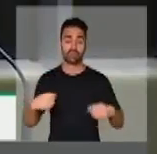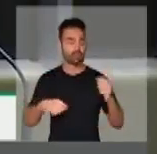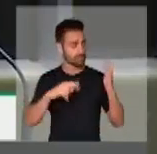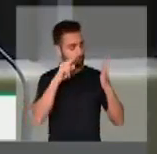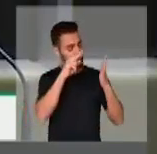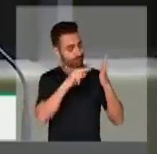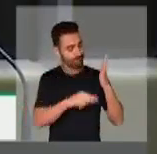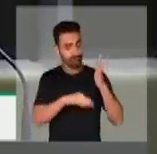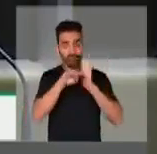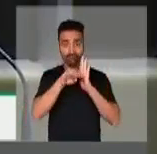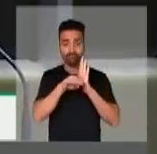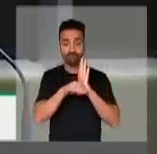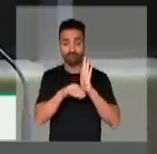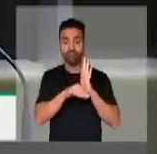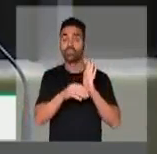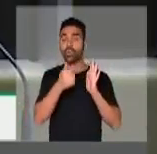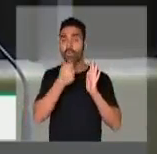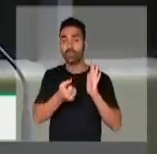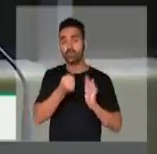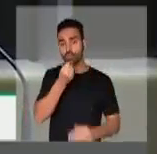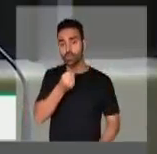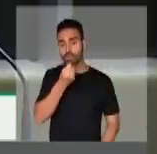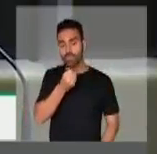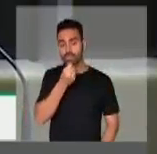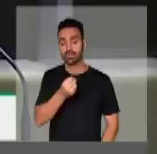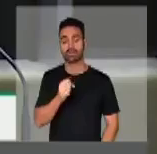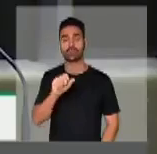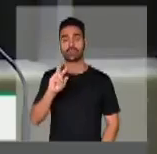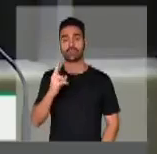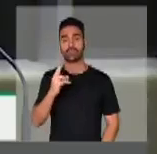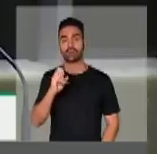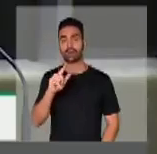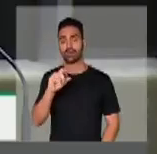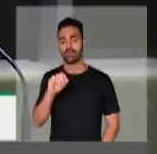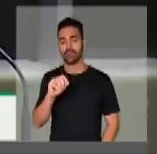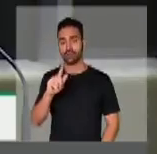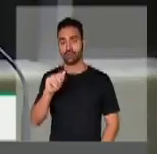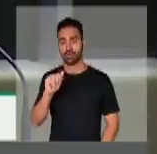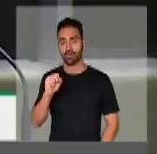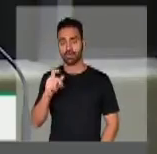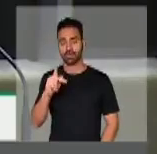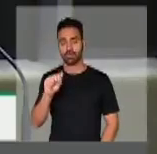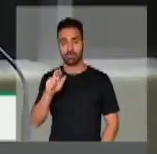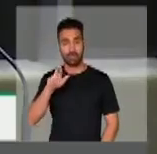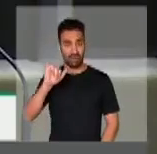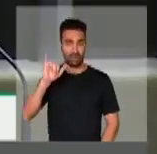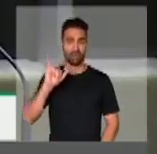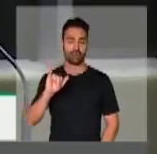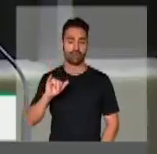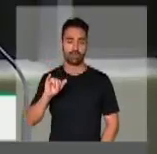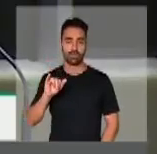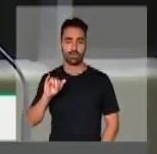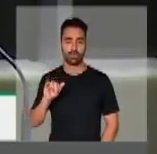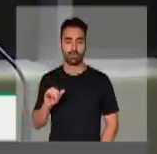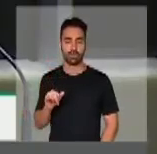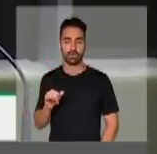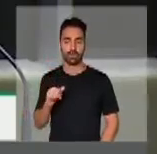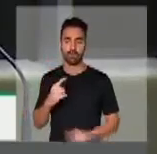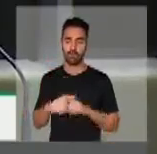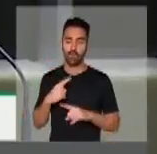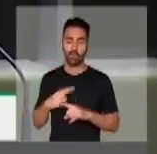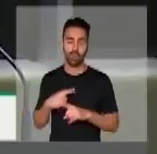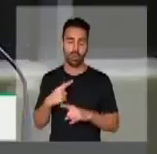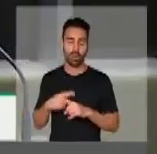essas questões feitas pelo grande jornalista Hélio Gaspari, porque não